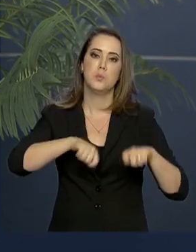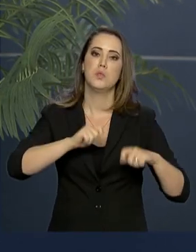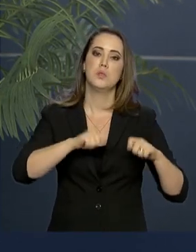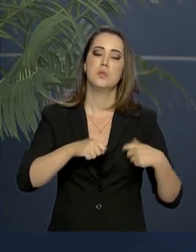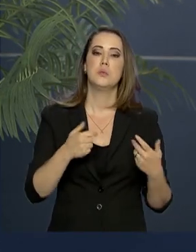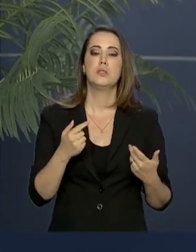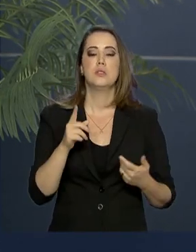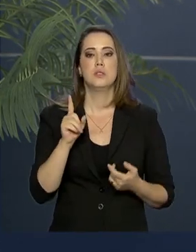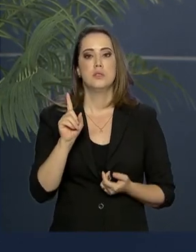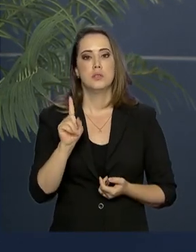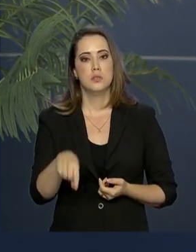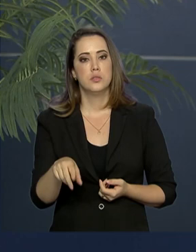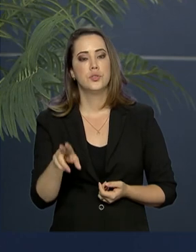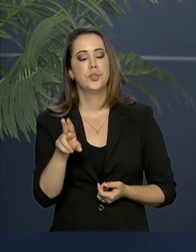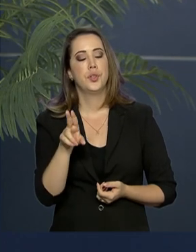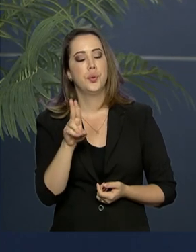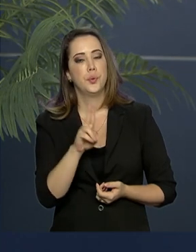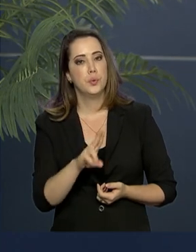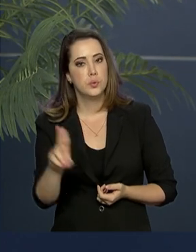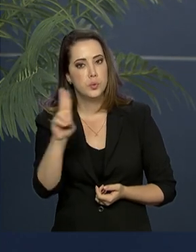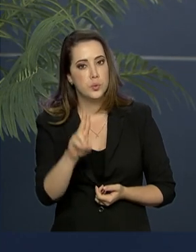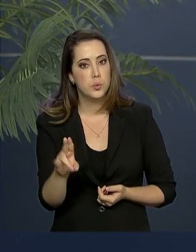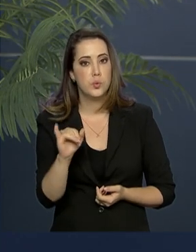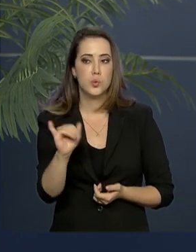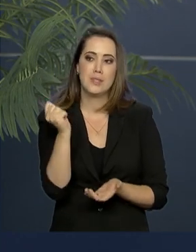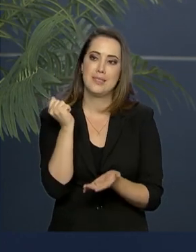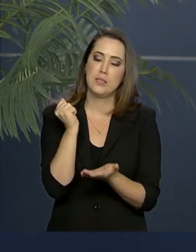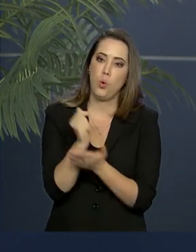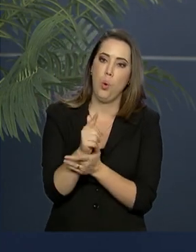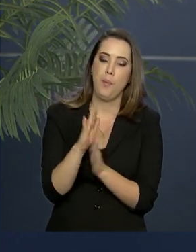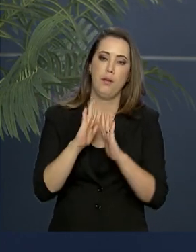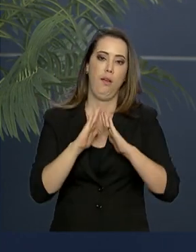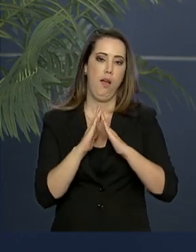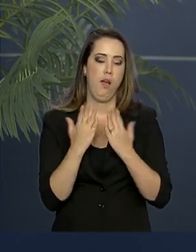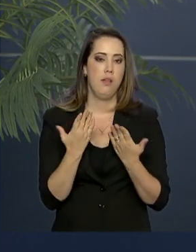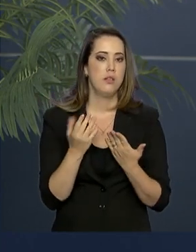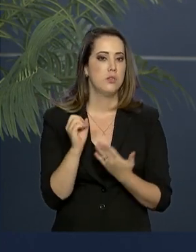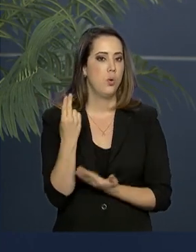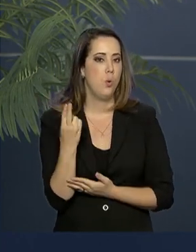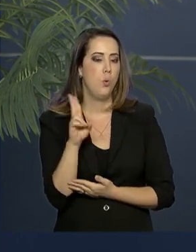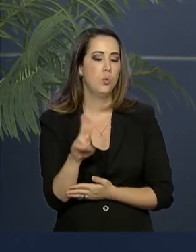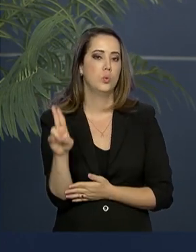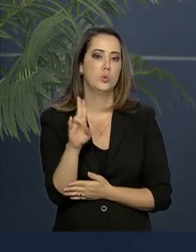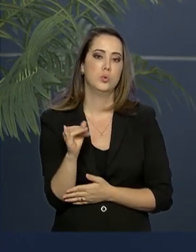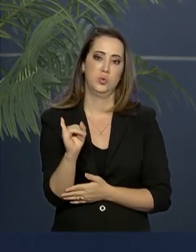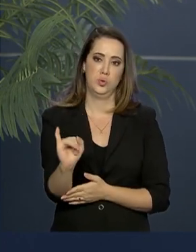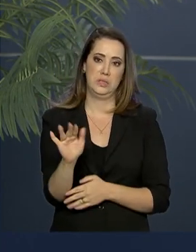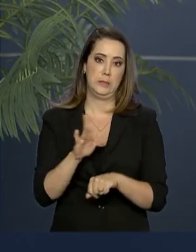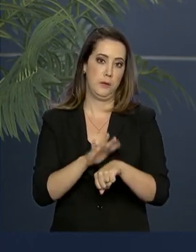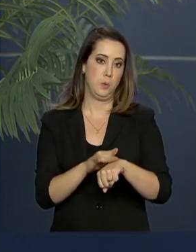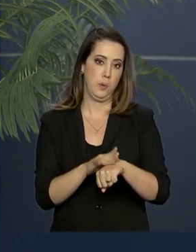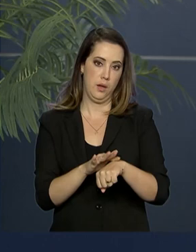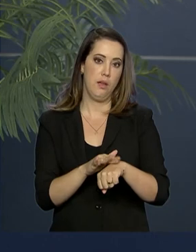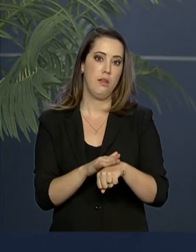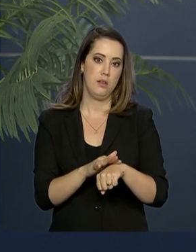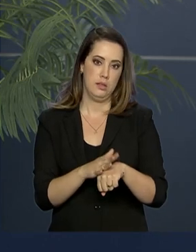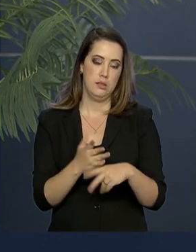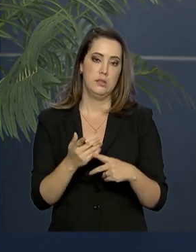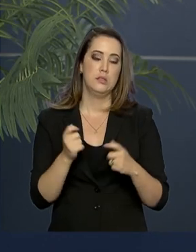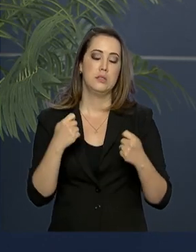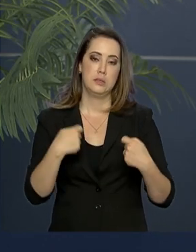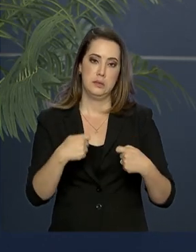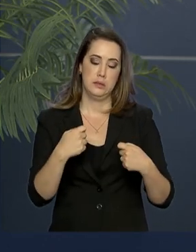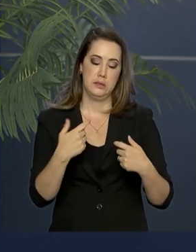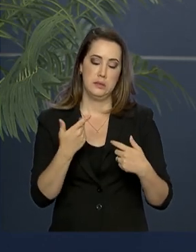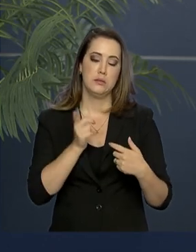que são o uso integral se for comprar a casa própria, o uso integral se houver uma doença grave que esteja